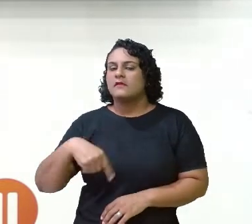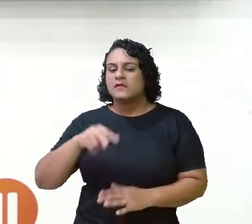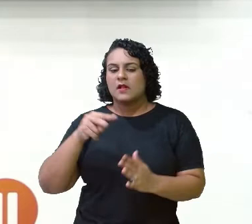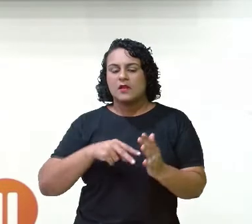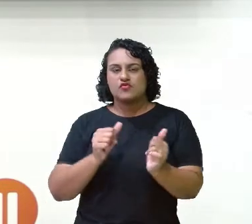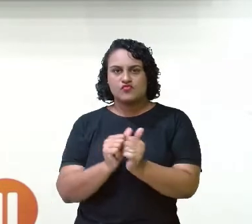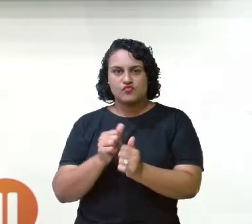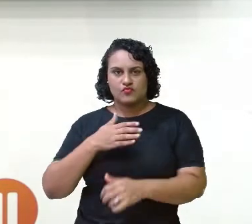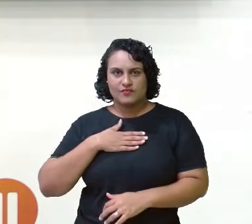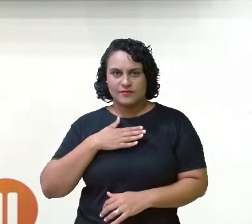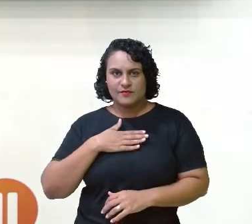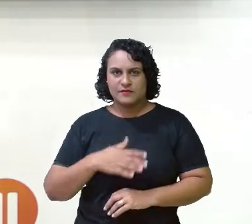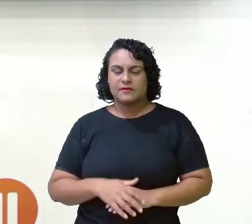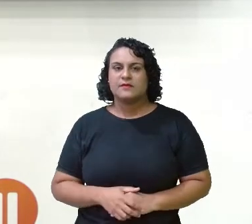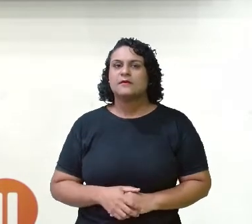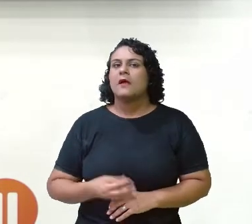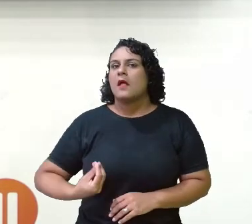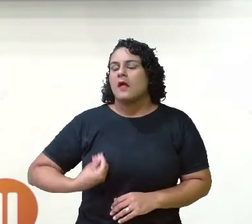comigo.